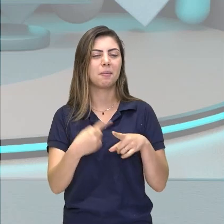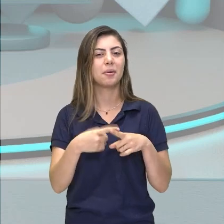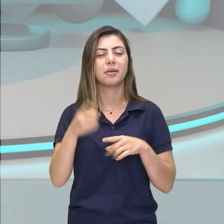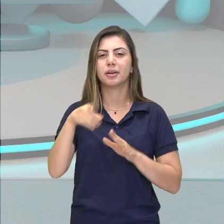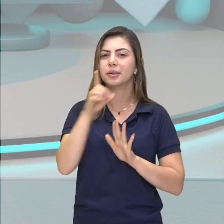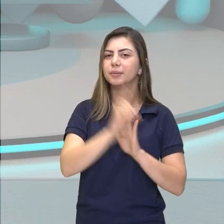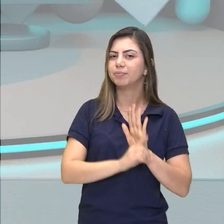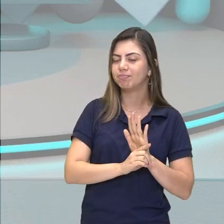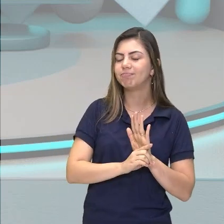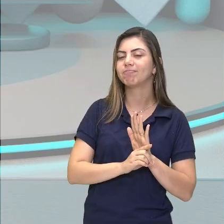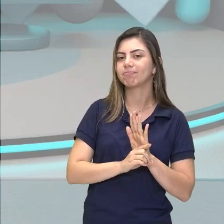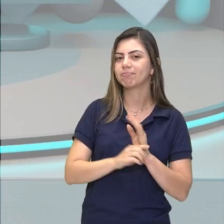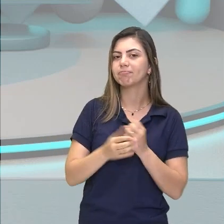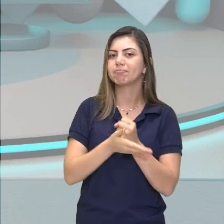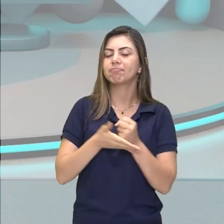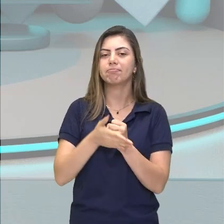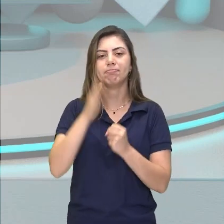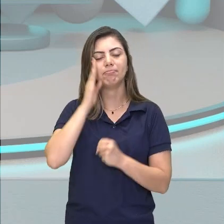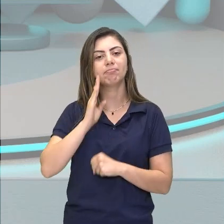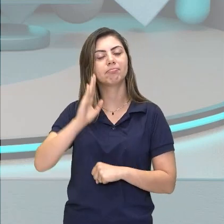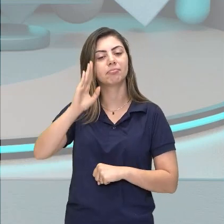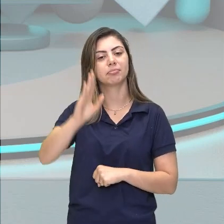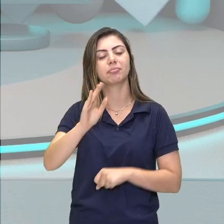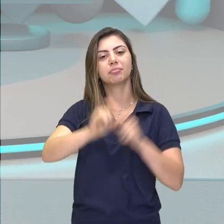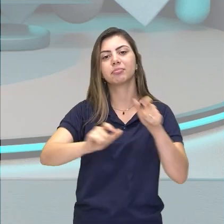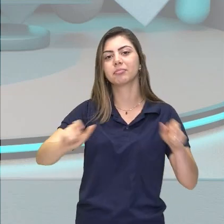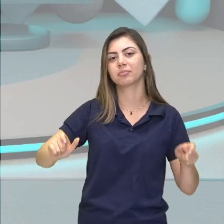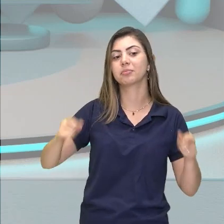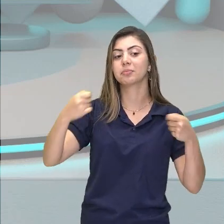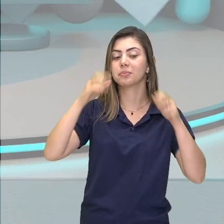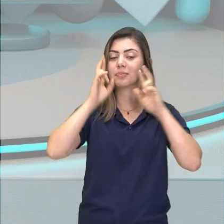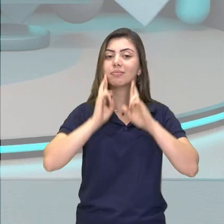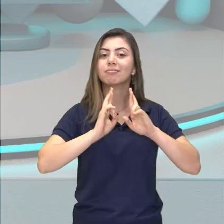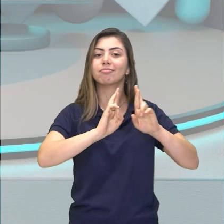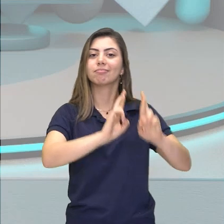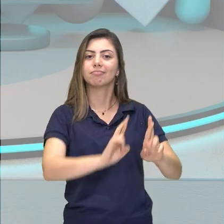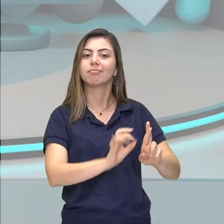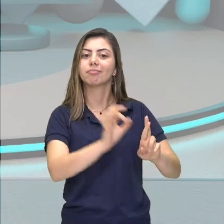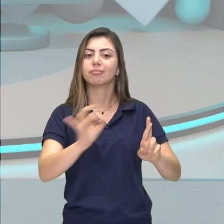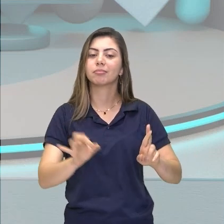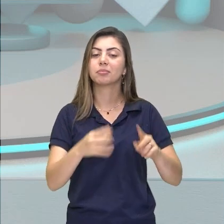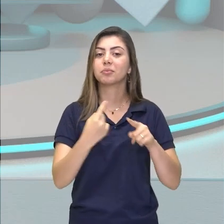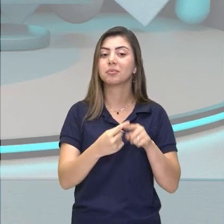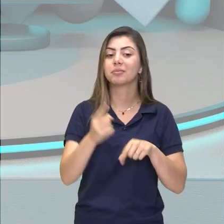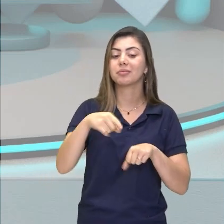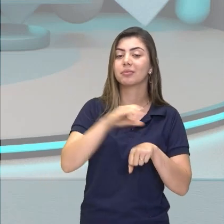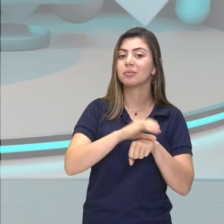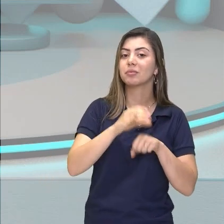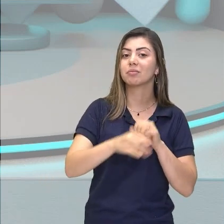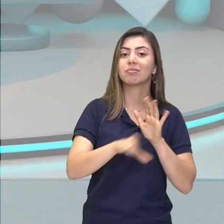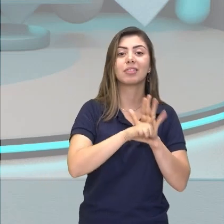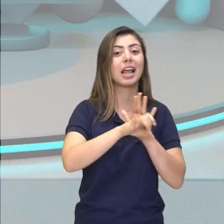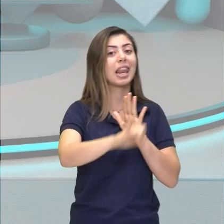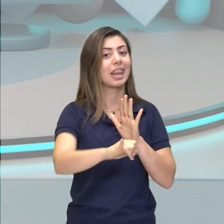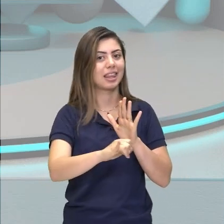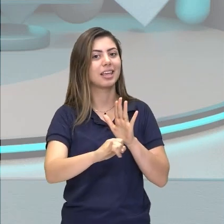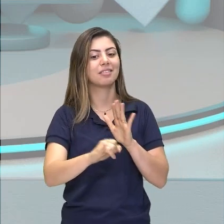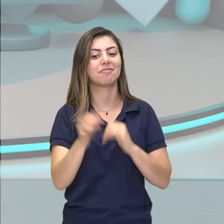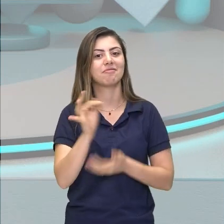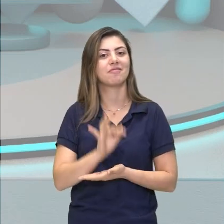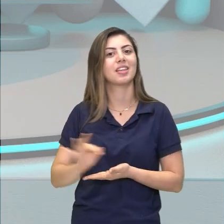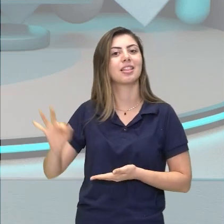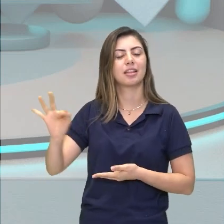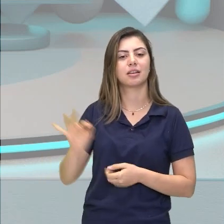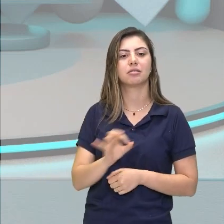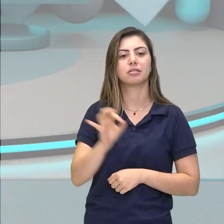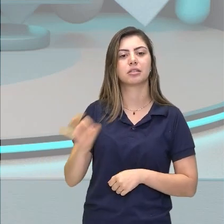direitos básicos e por que eles não devem ser desrespeitados. Eles estão ali prescritos na Constituição Federal, então a